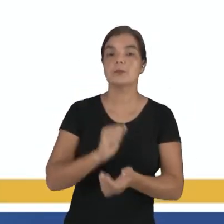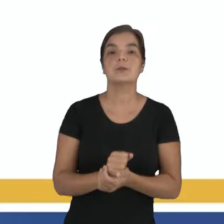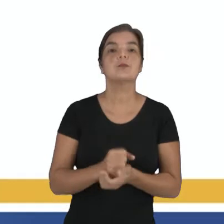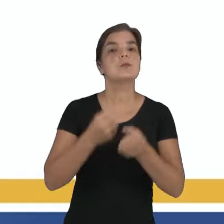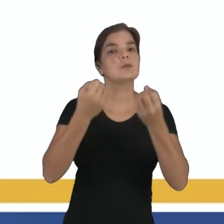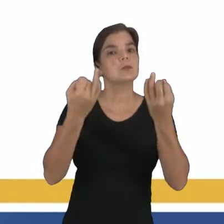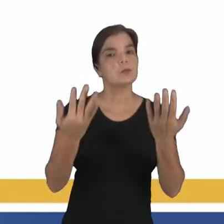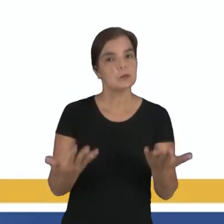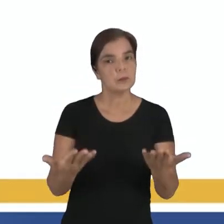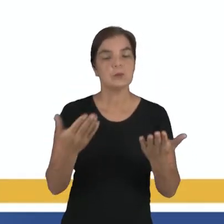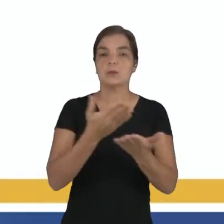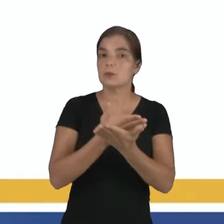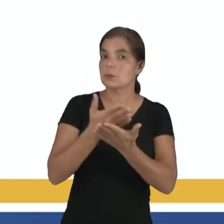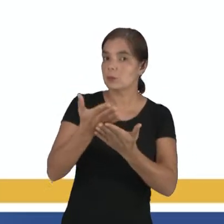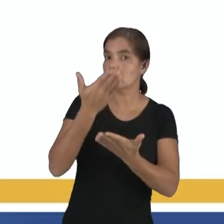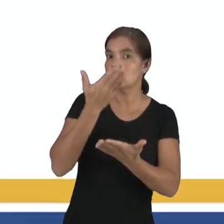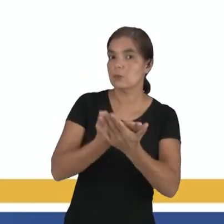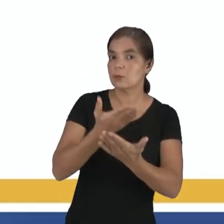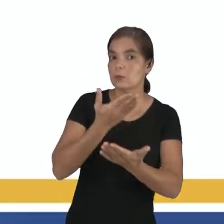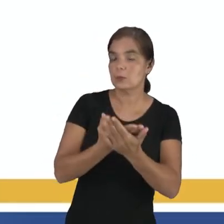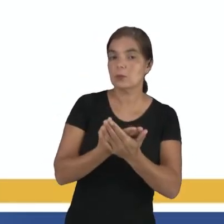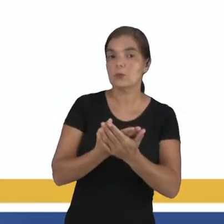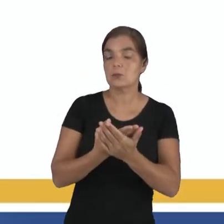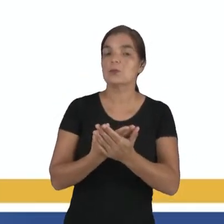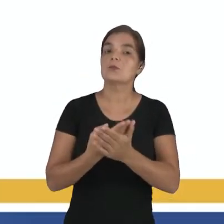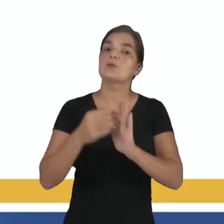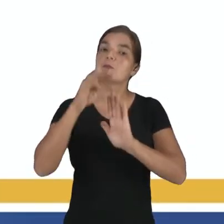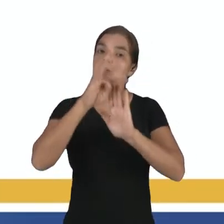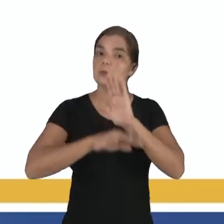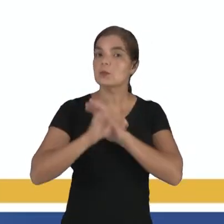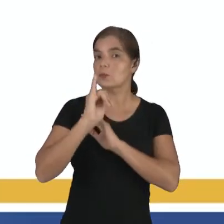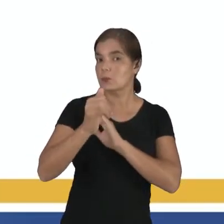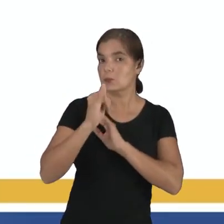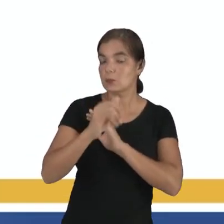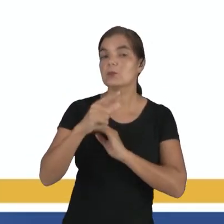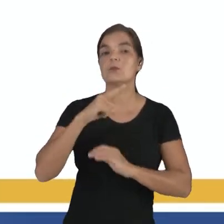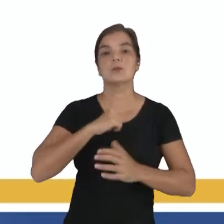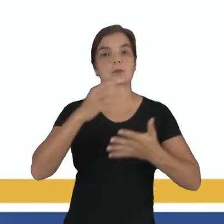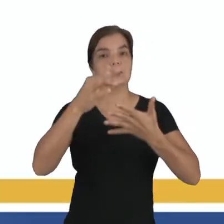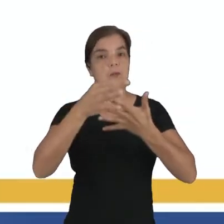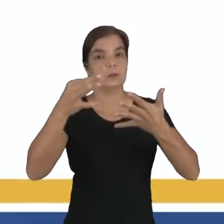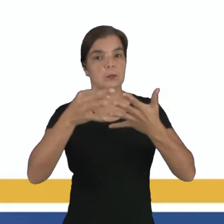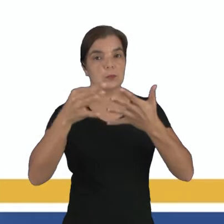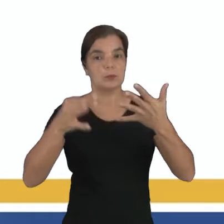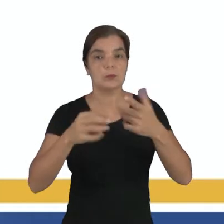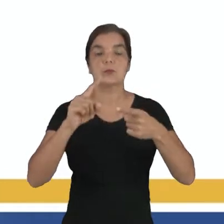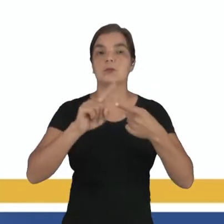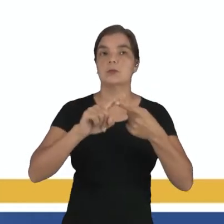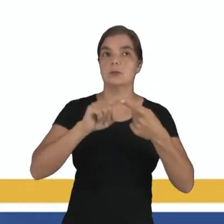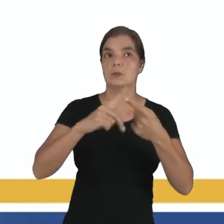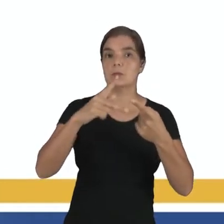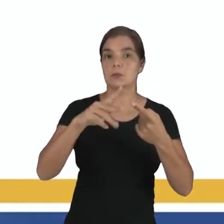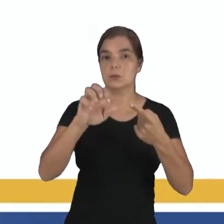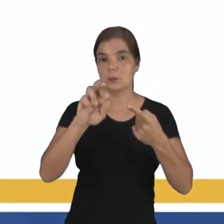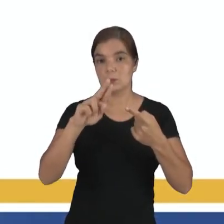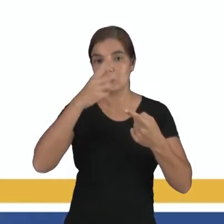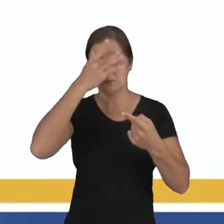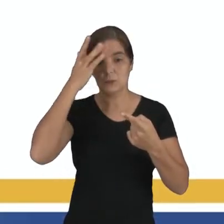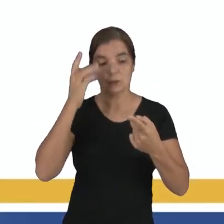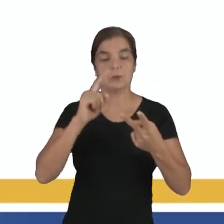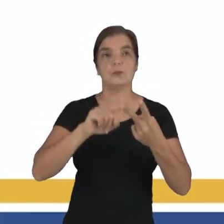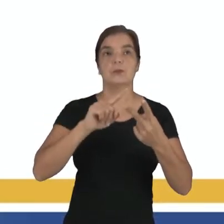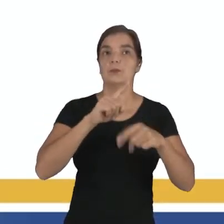como eu disse para vocês no início da aula, o texto narrativo ele tem elementos: personagem, tempo,